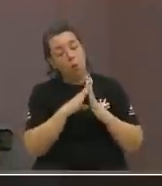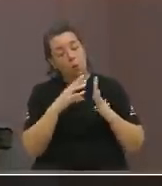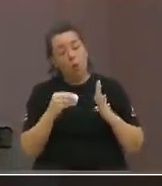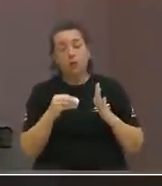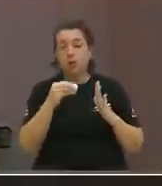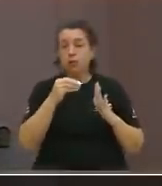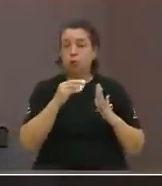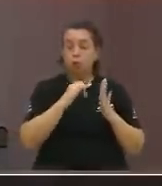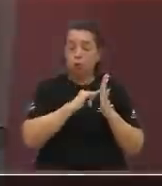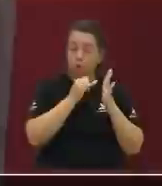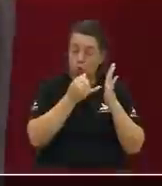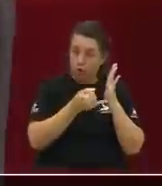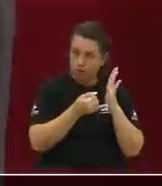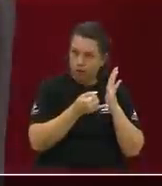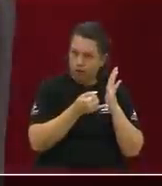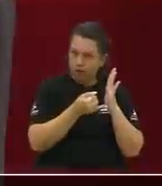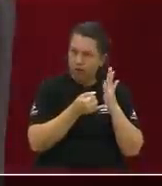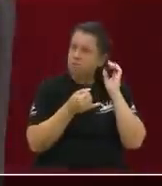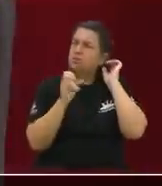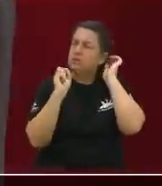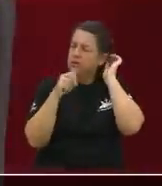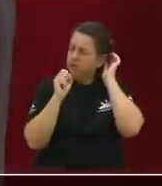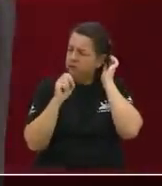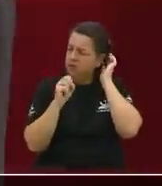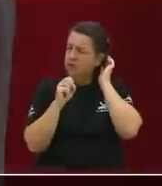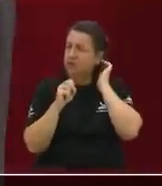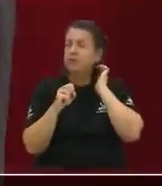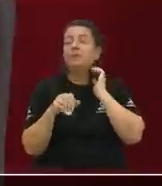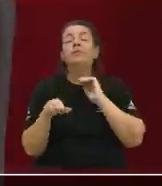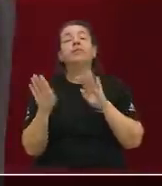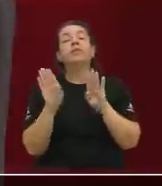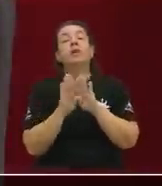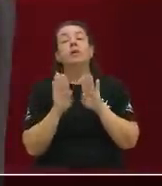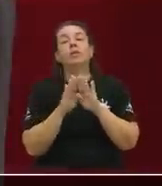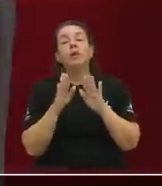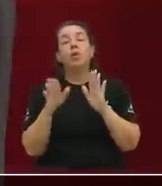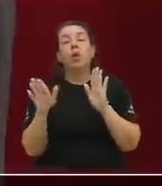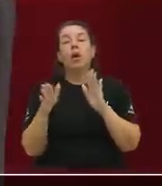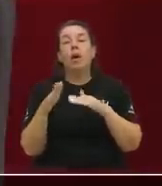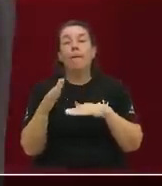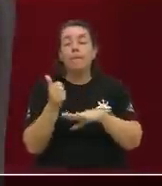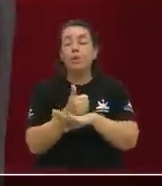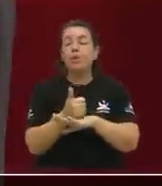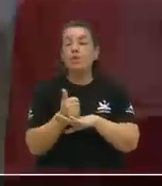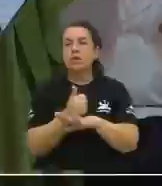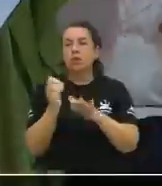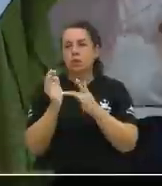tem muito caráter de um pai. Tanto que qual era a profissão de Jesus?